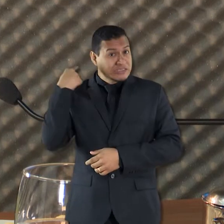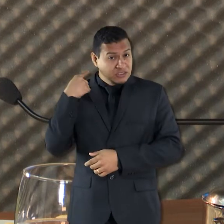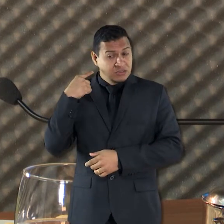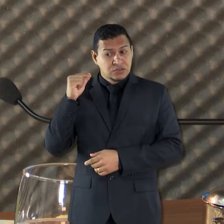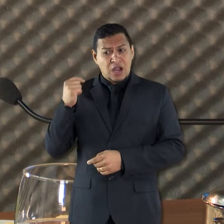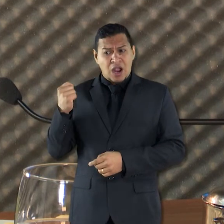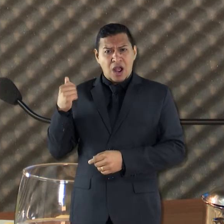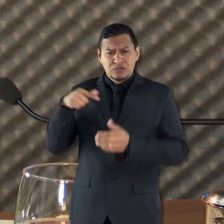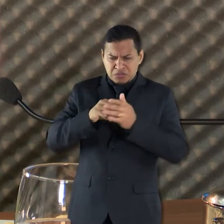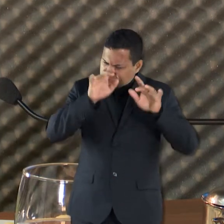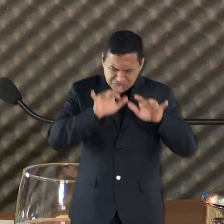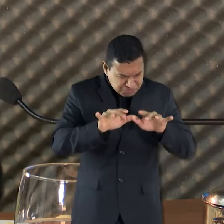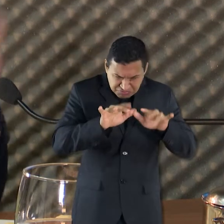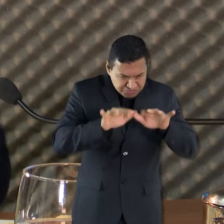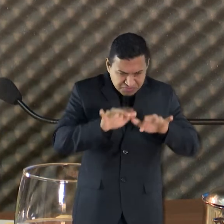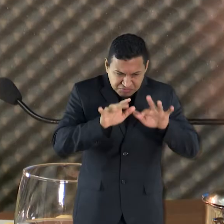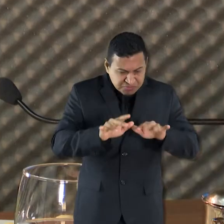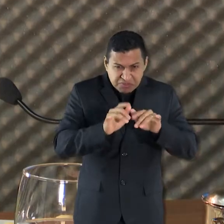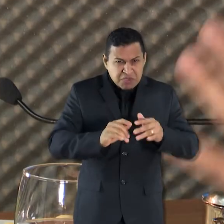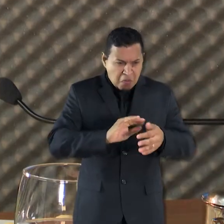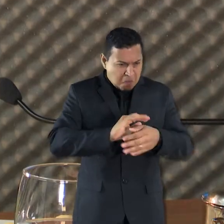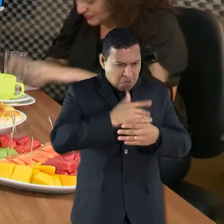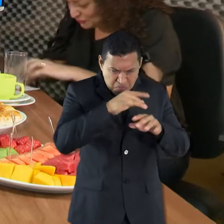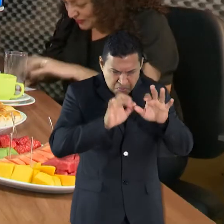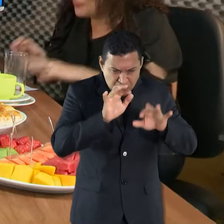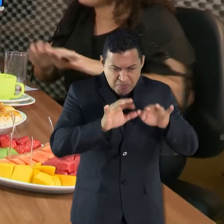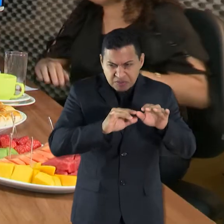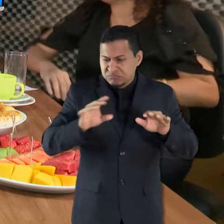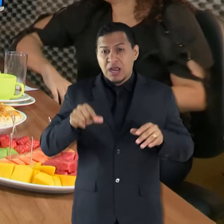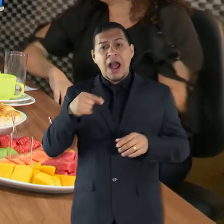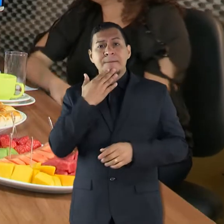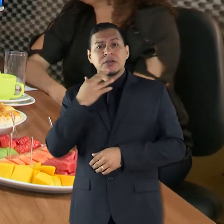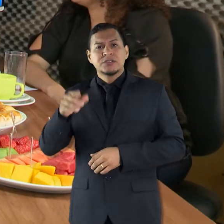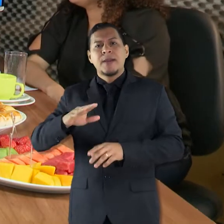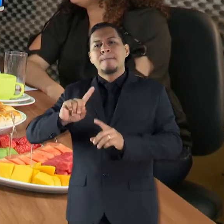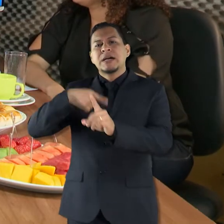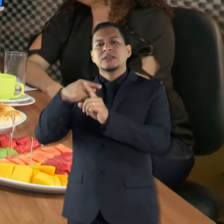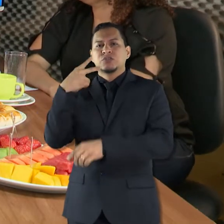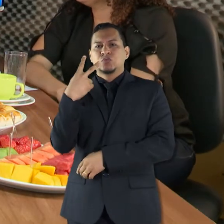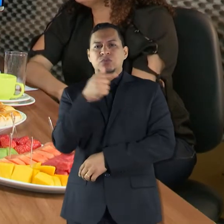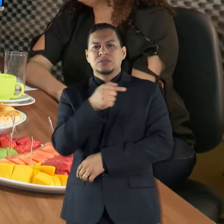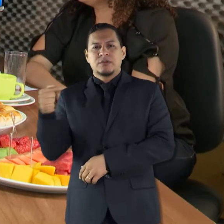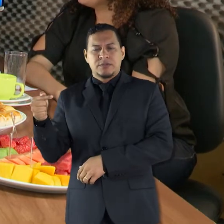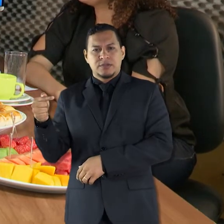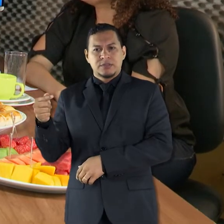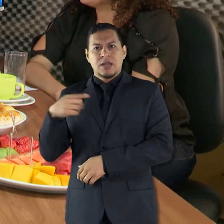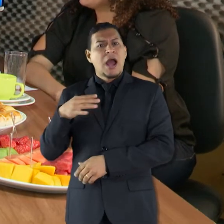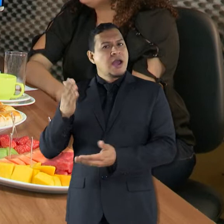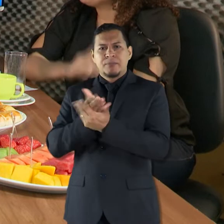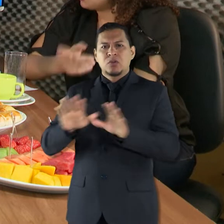enviar. Aí eu... Ui! Agora, já sai. Na pressão, não, ainda peguei, aí pedi mais 2 semanas e